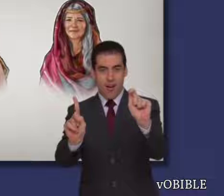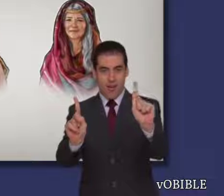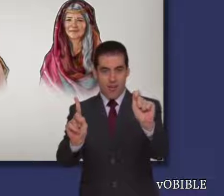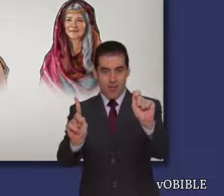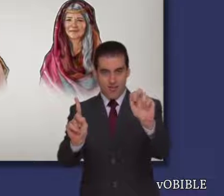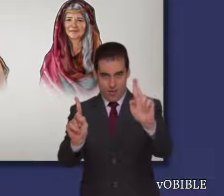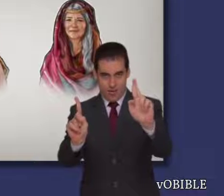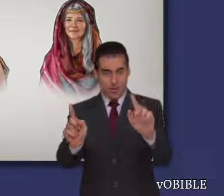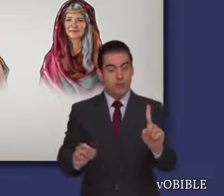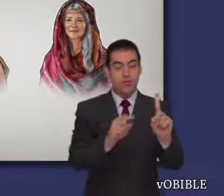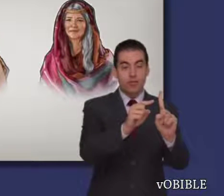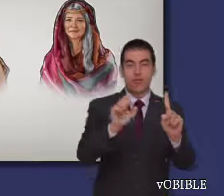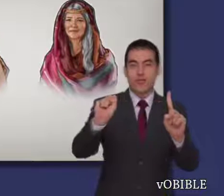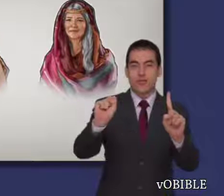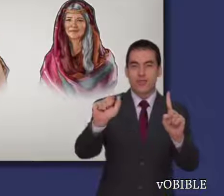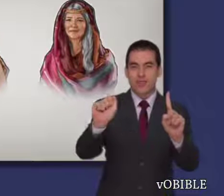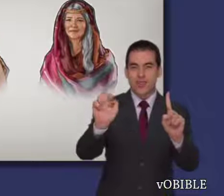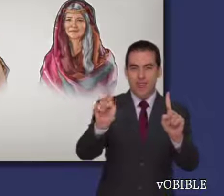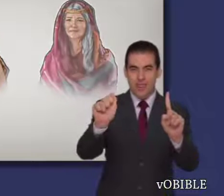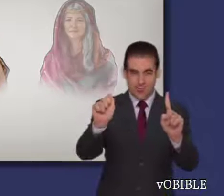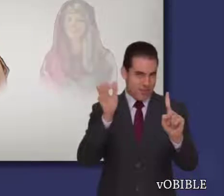e os filhos delas, Ismael e Isaque.